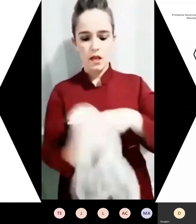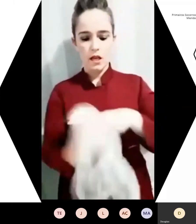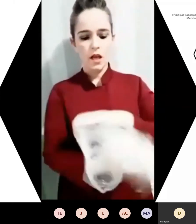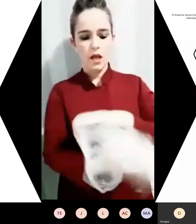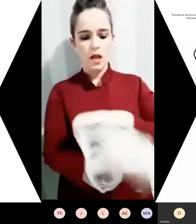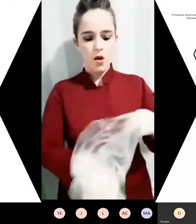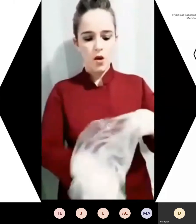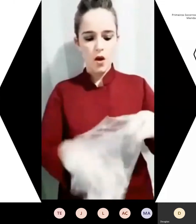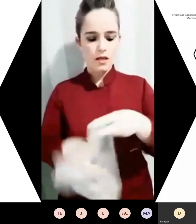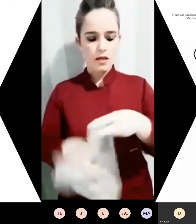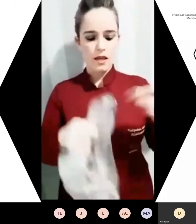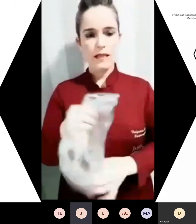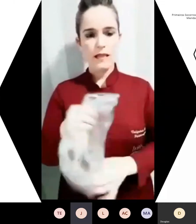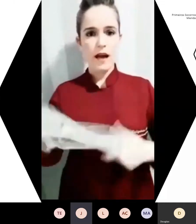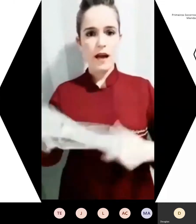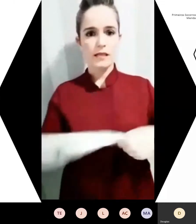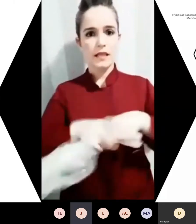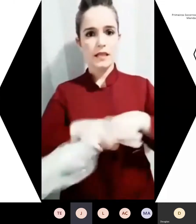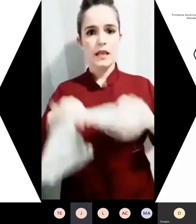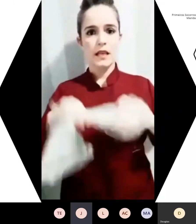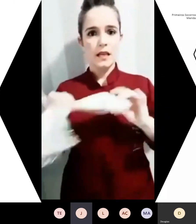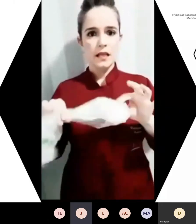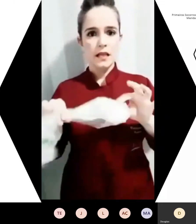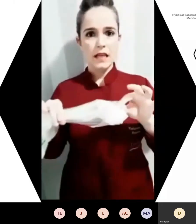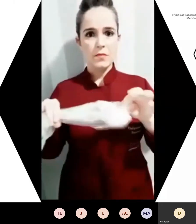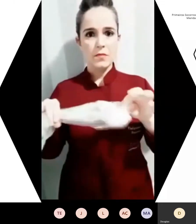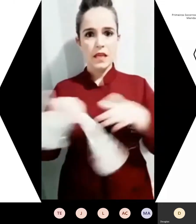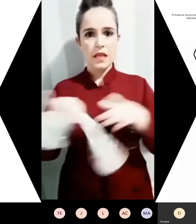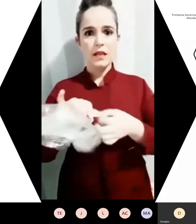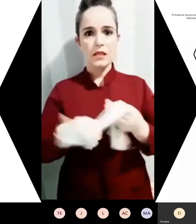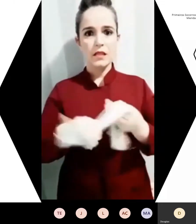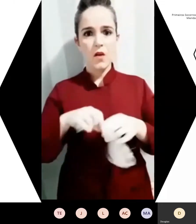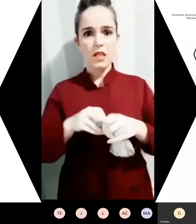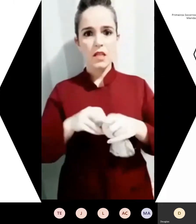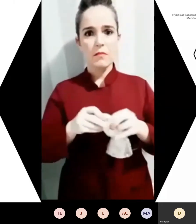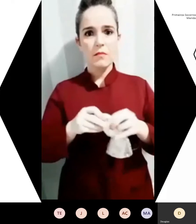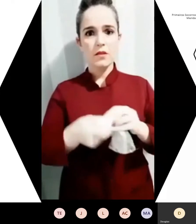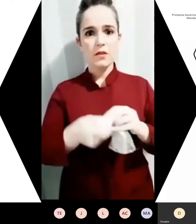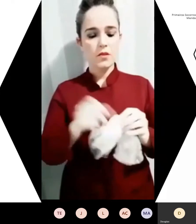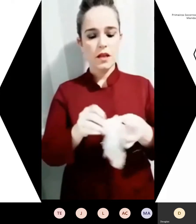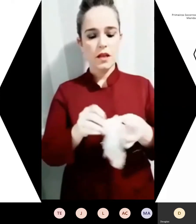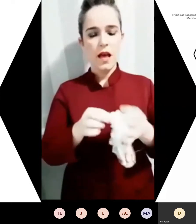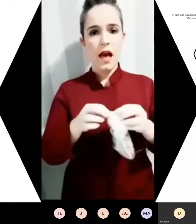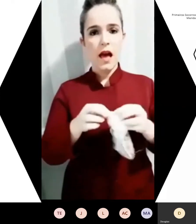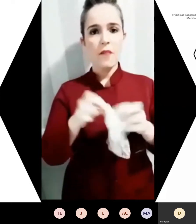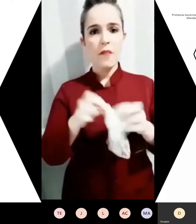né? Coloca essa máscara que está limpinha dentro da sacolinha de